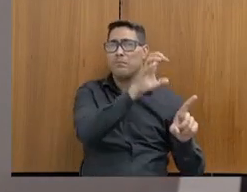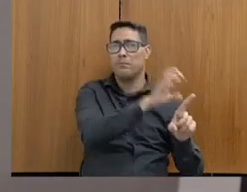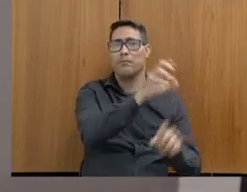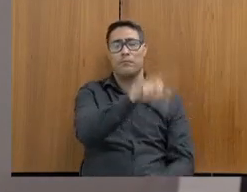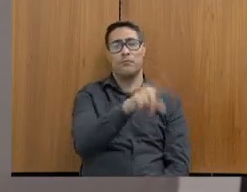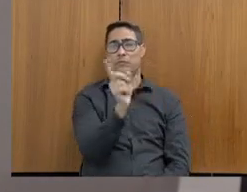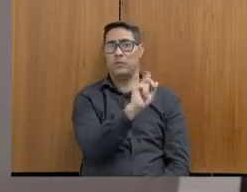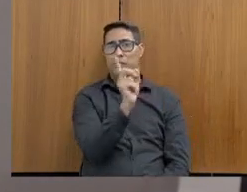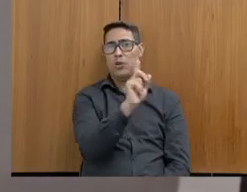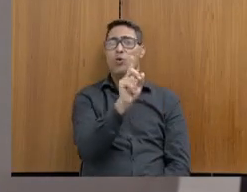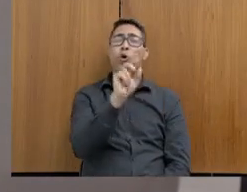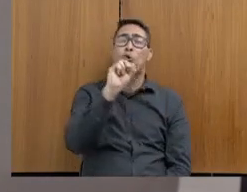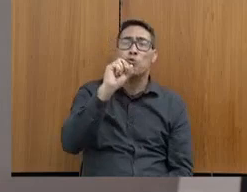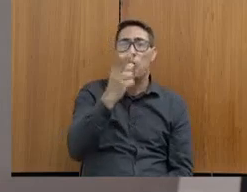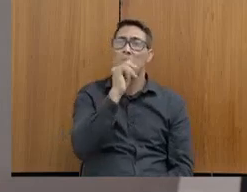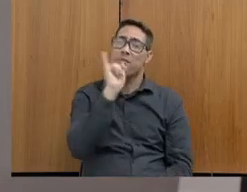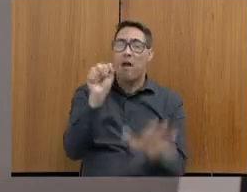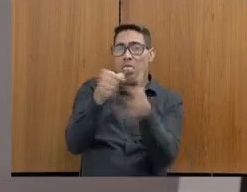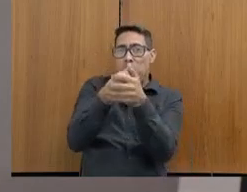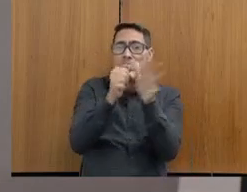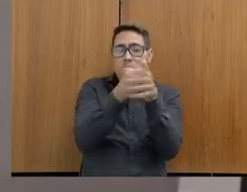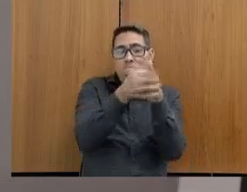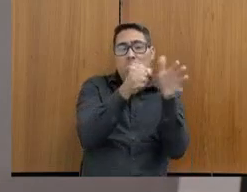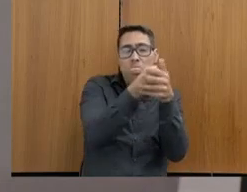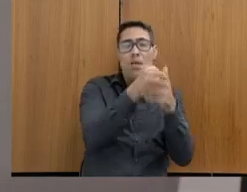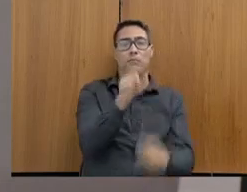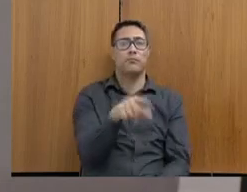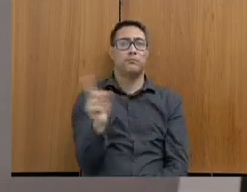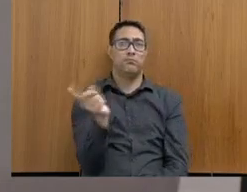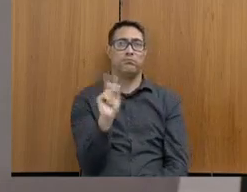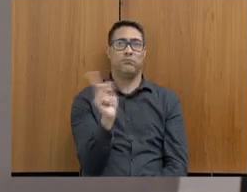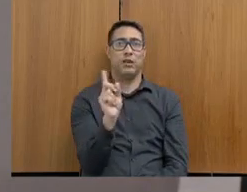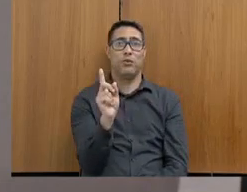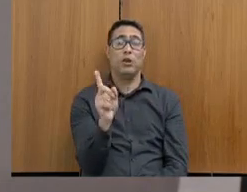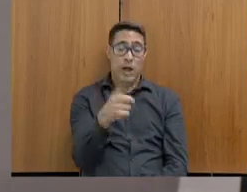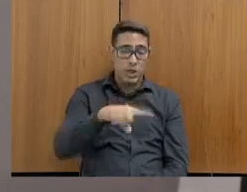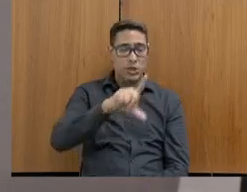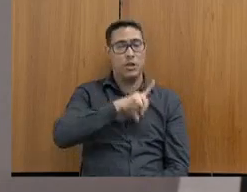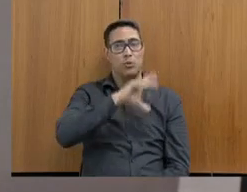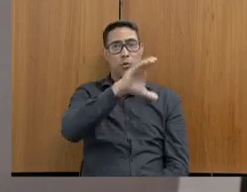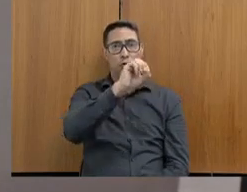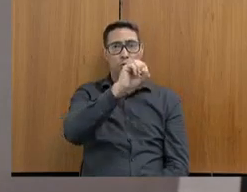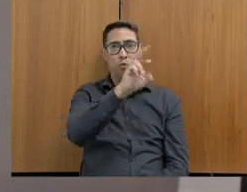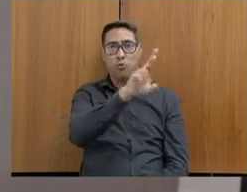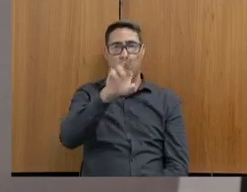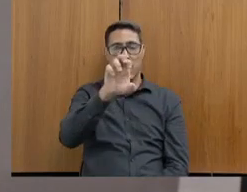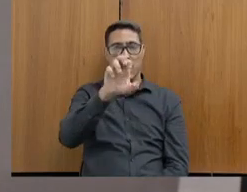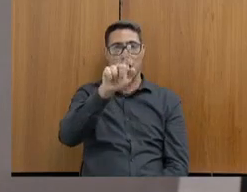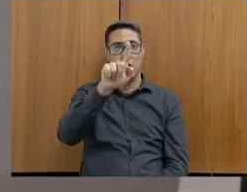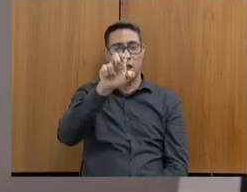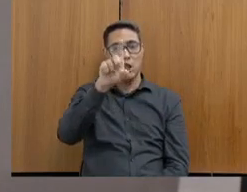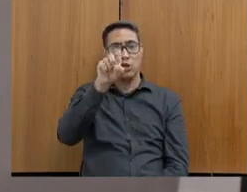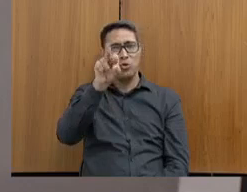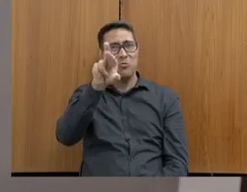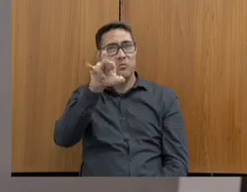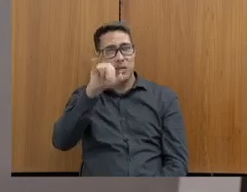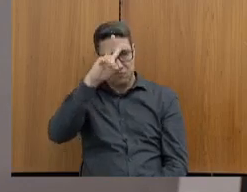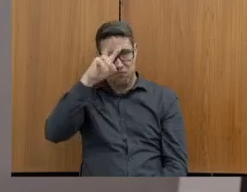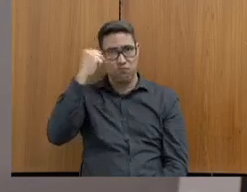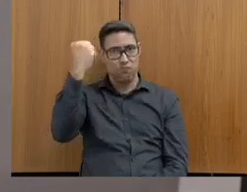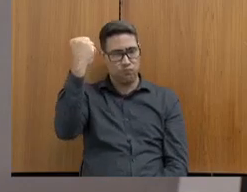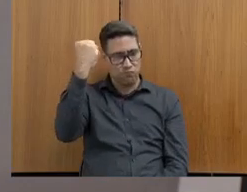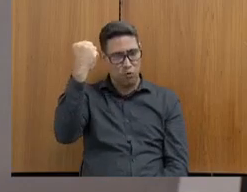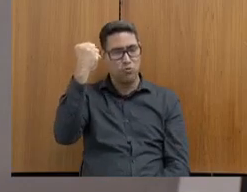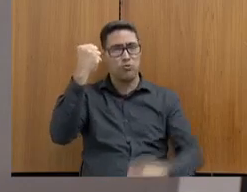a situações como essa para isso nós temos uma corregedoria uma corregedoria forte uma corregedoria justa